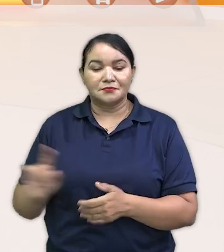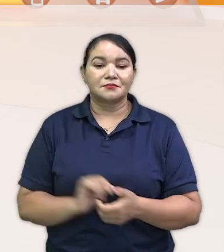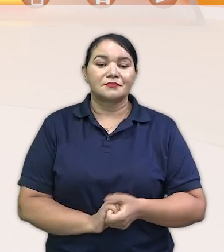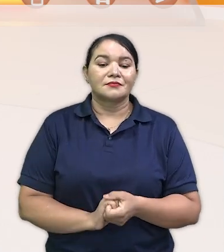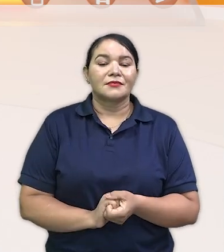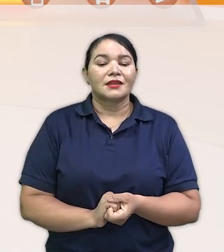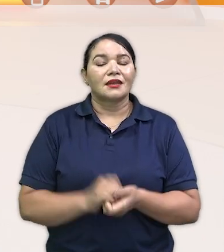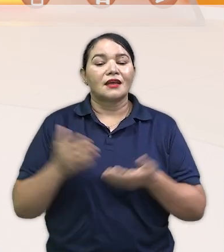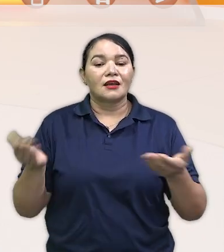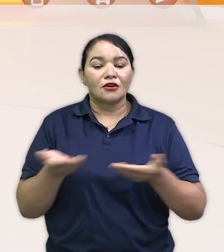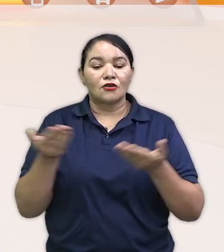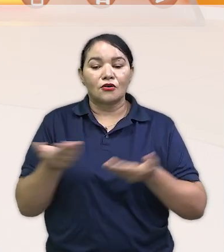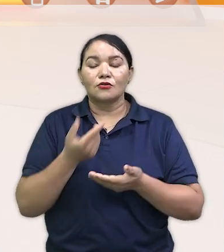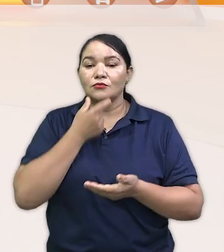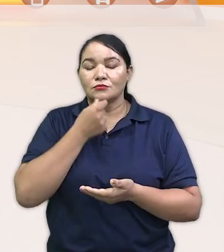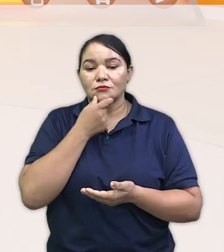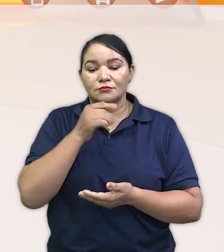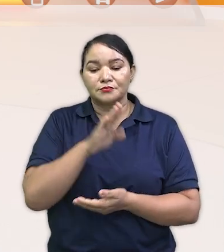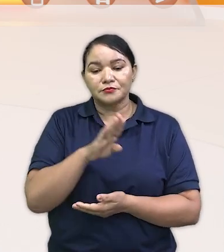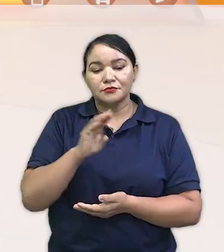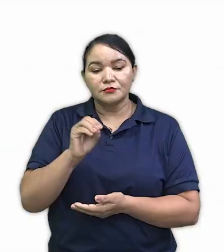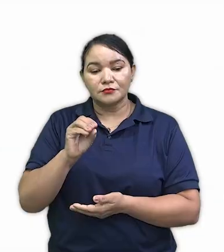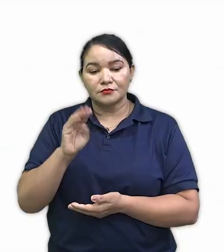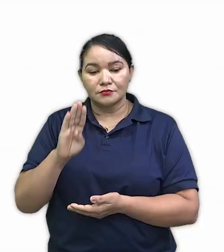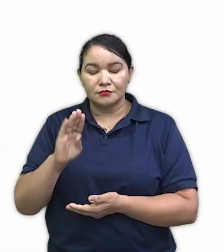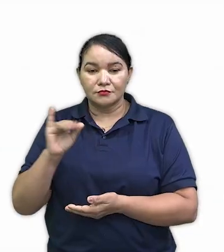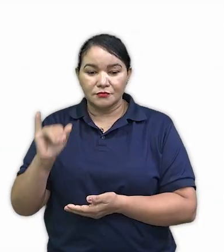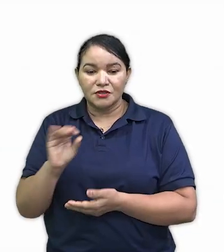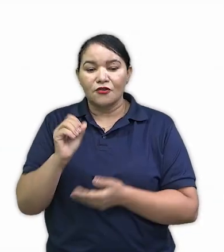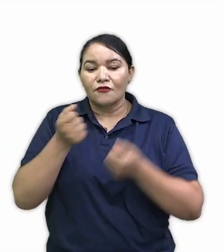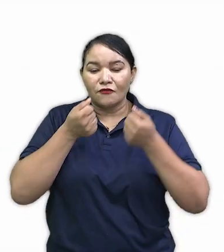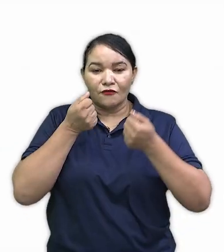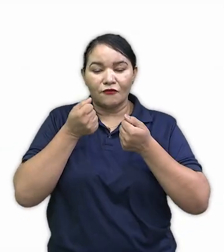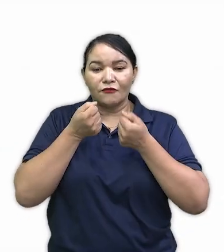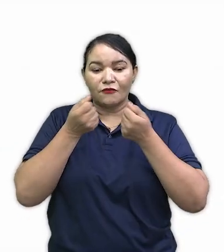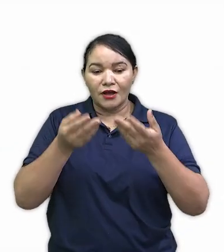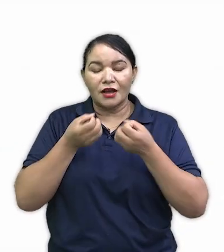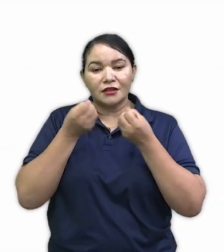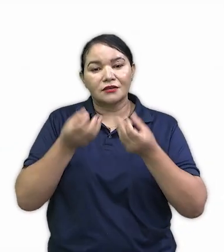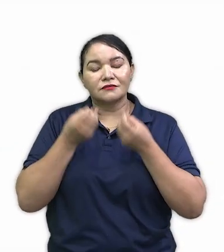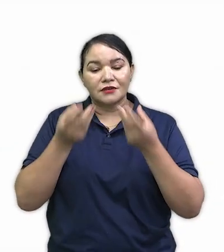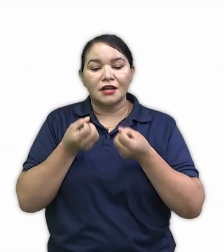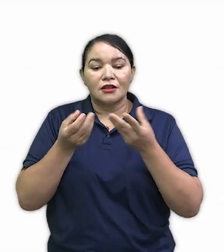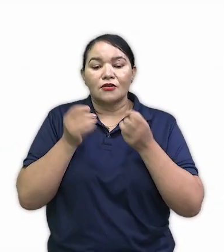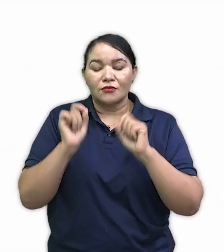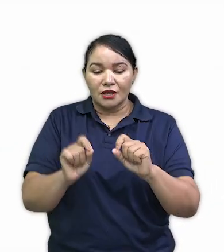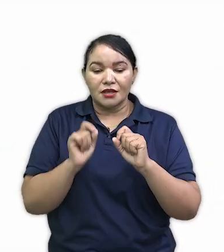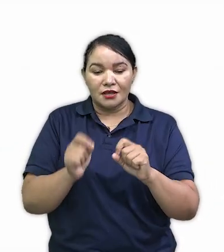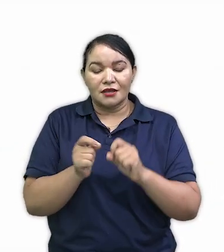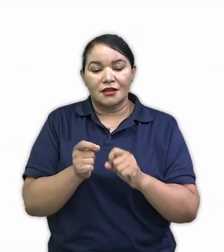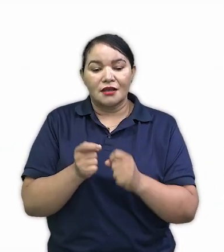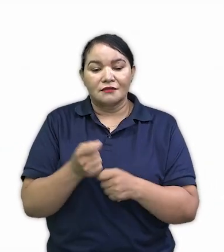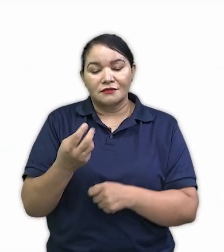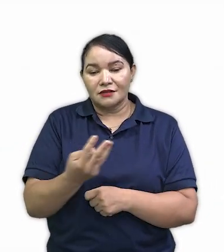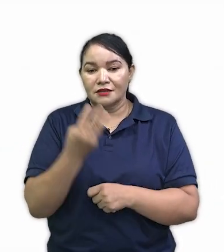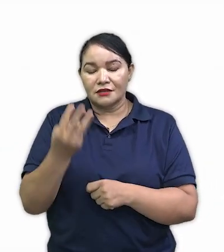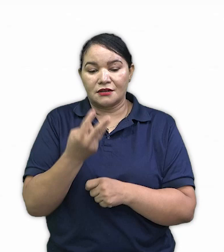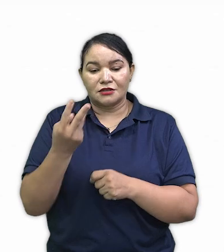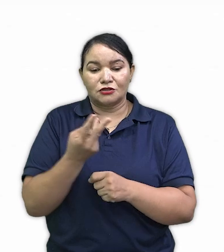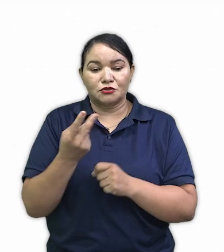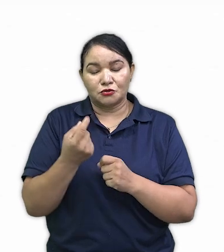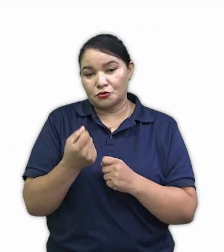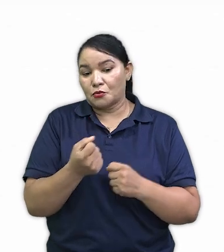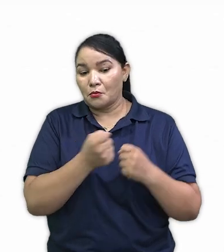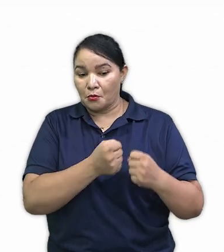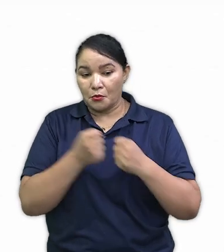bom? Bobbio, ele fala para nós sobre as 3 formas de poder. Então, Bobbio diz para nós temos as 3 formas